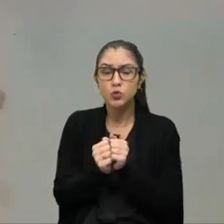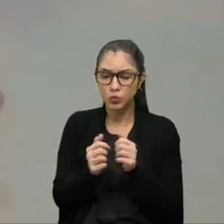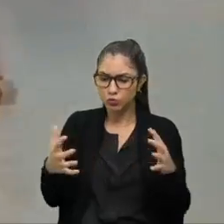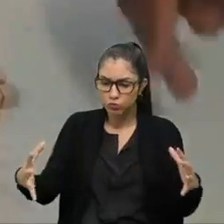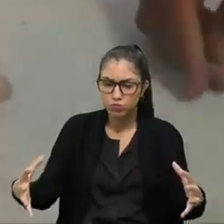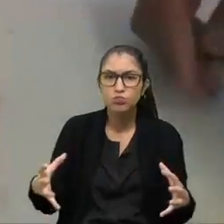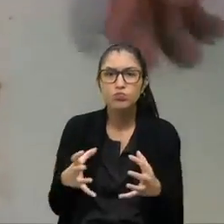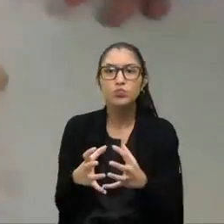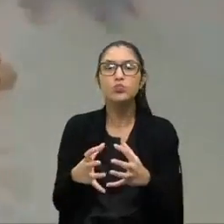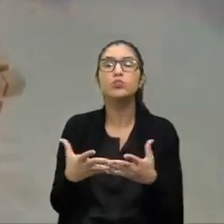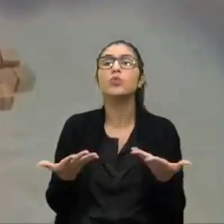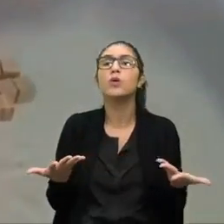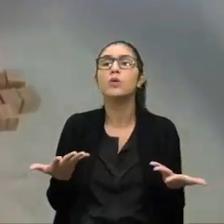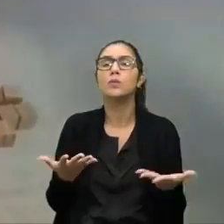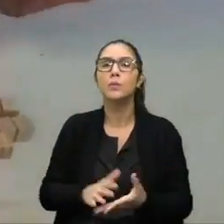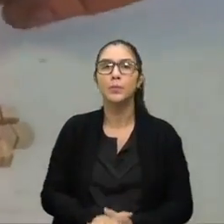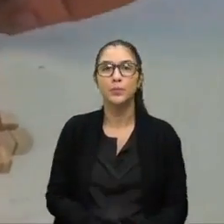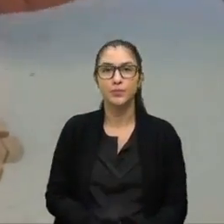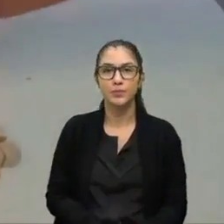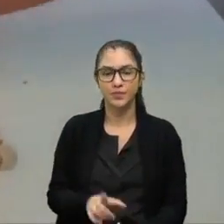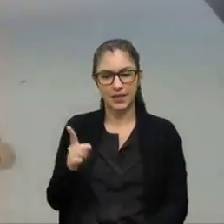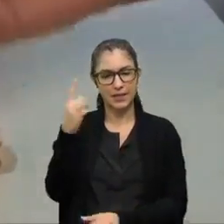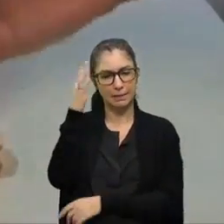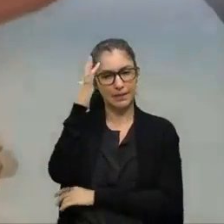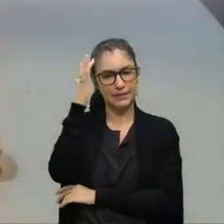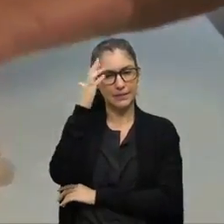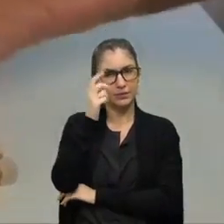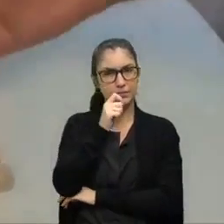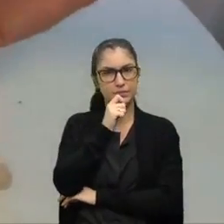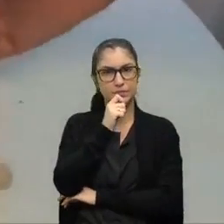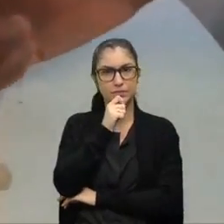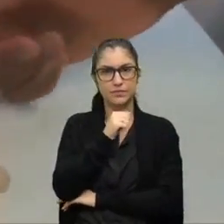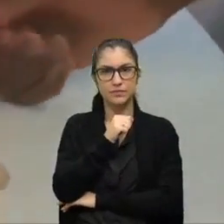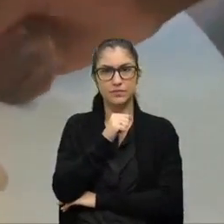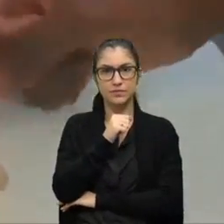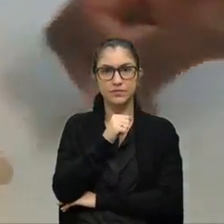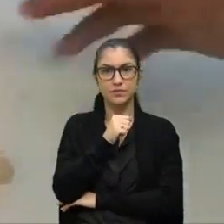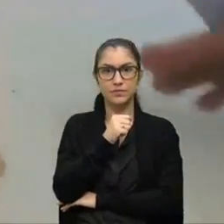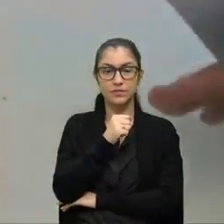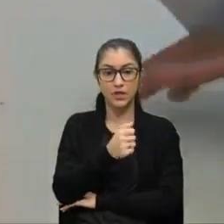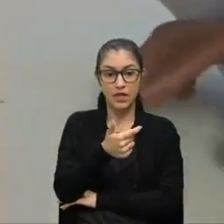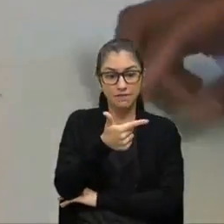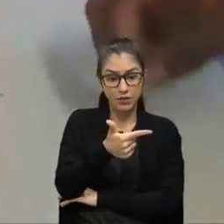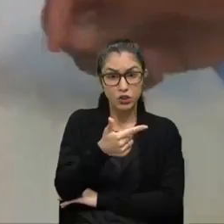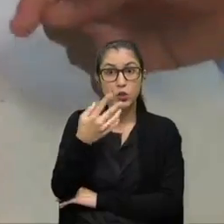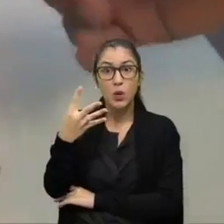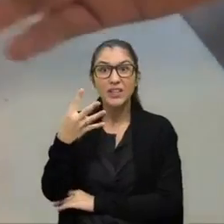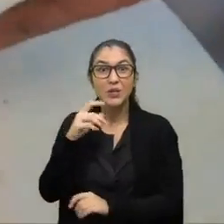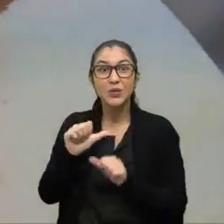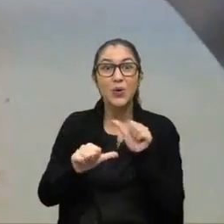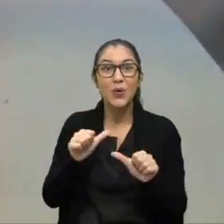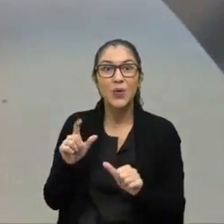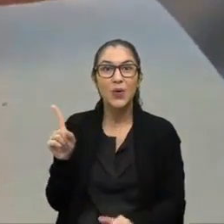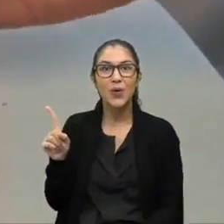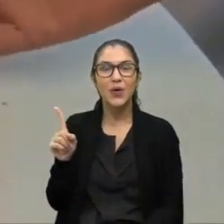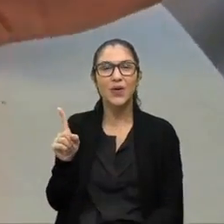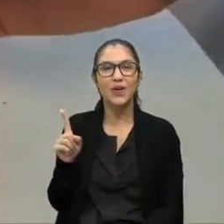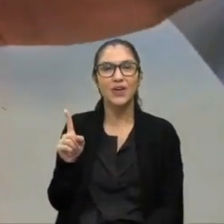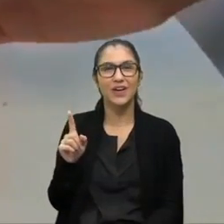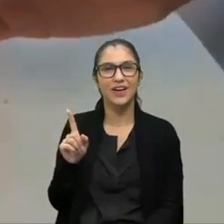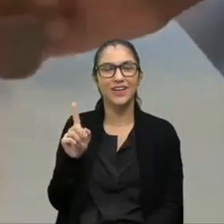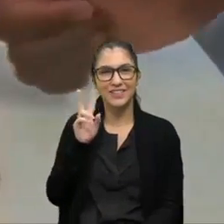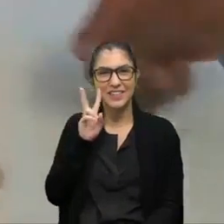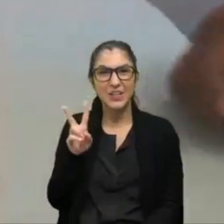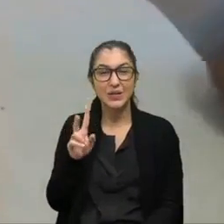tudo. Olha, ele está pensando ainda. Aí ele faz 24. Percebeu que ele trocou os algarismos?